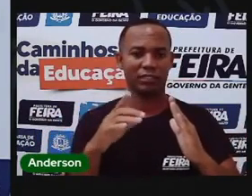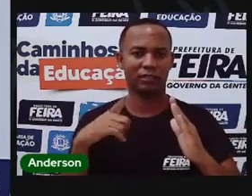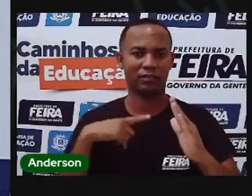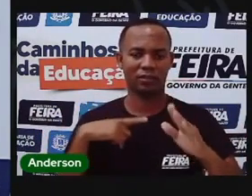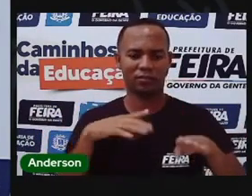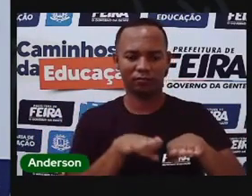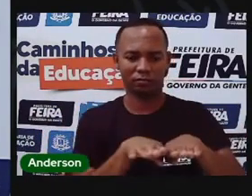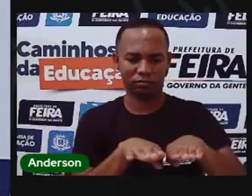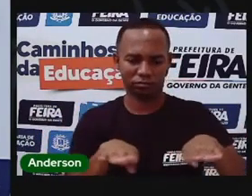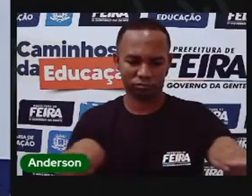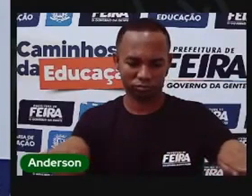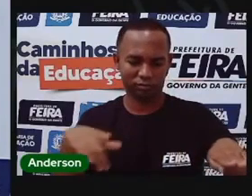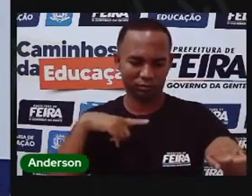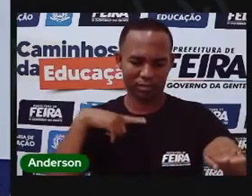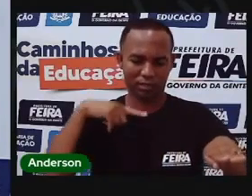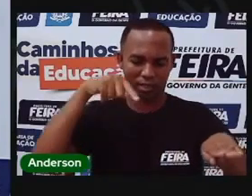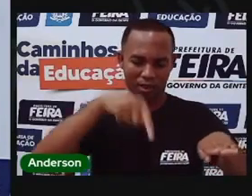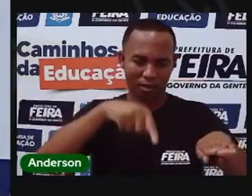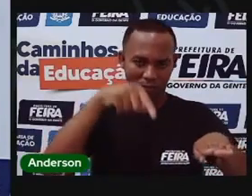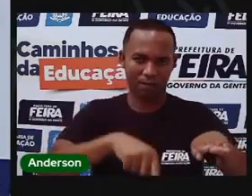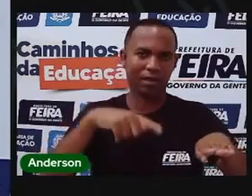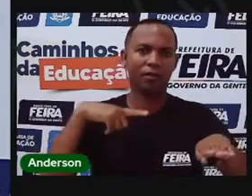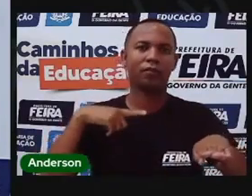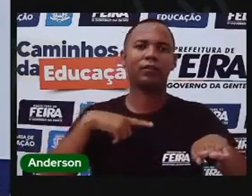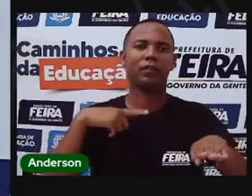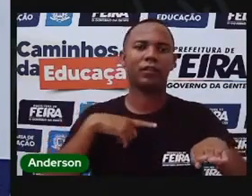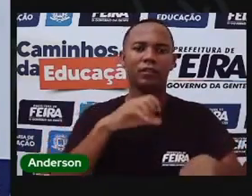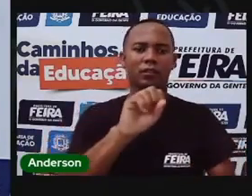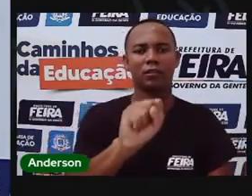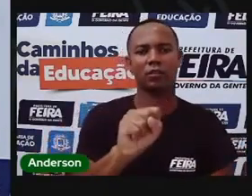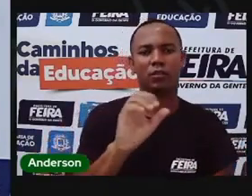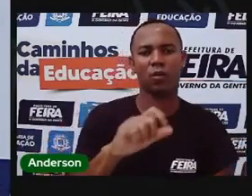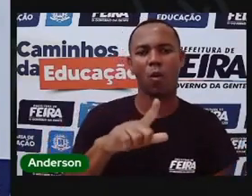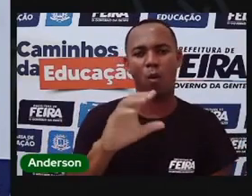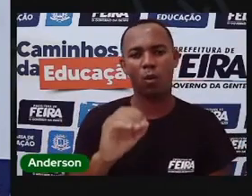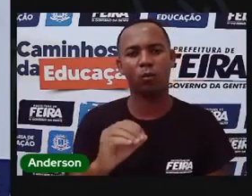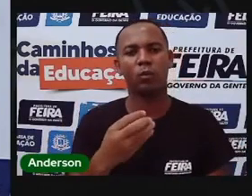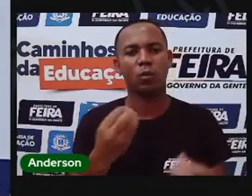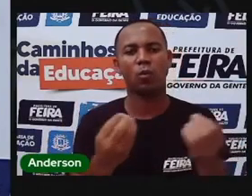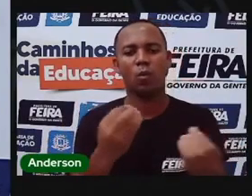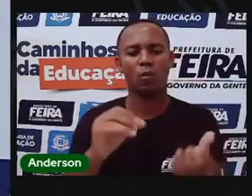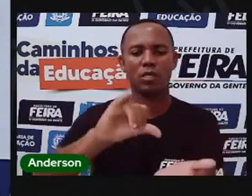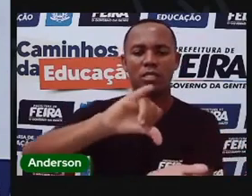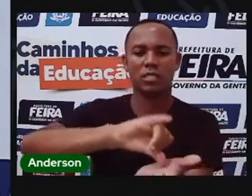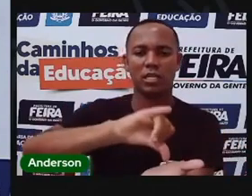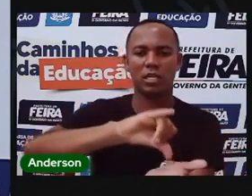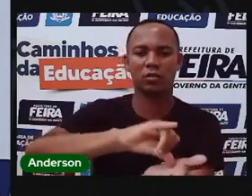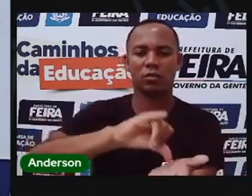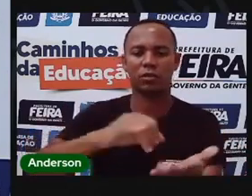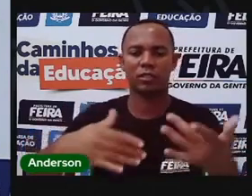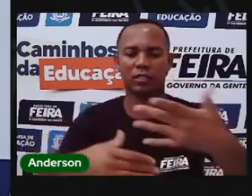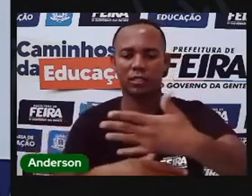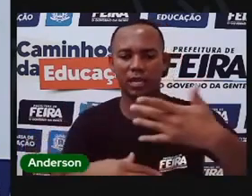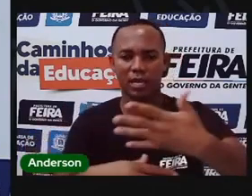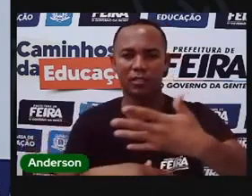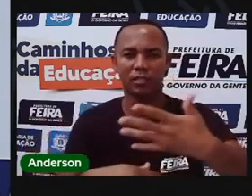Tem sim. Embaixo da construção daquela casa existe um solo. Mas é comum no centro da nossa cidade, na verdade, encontrarmos